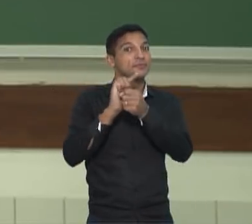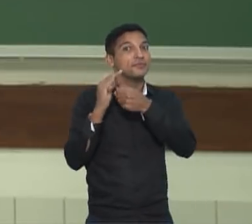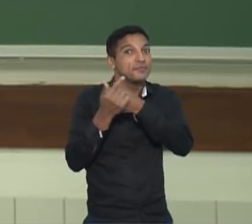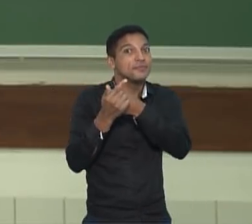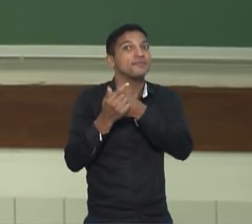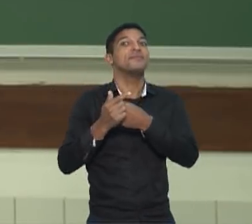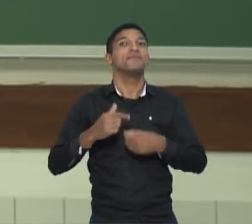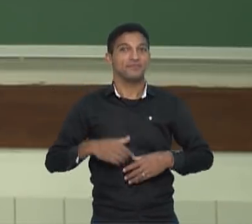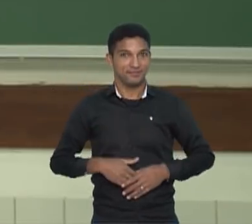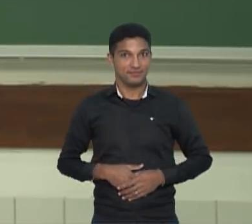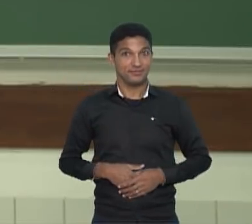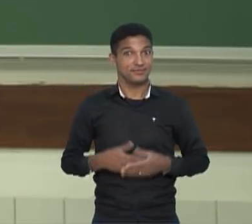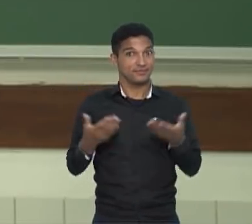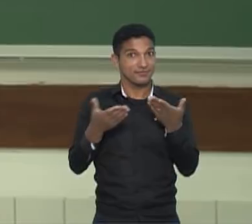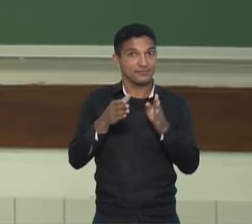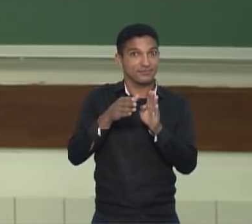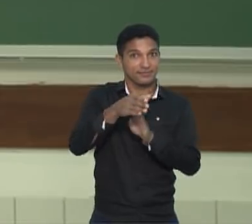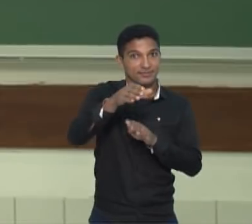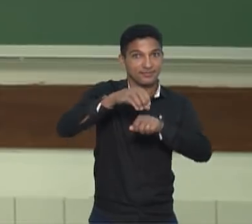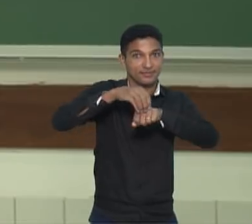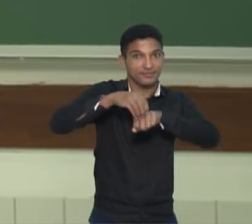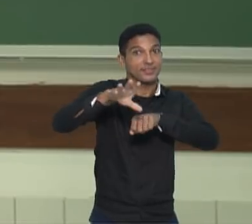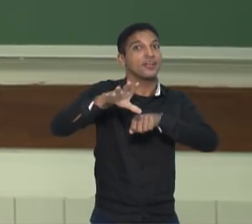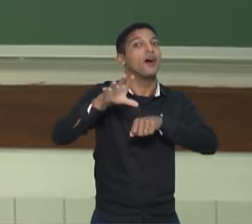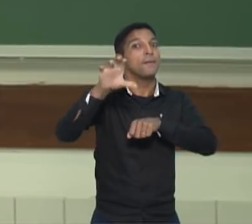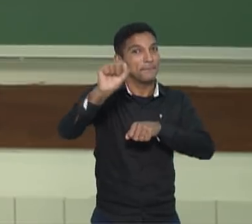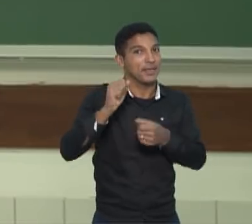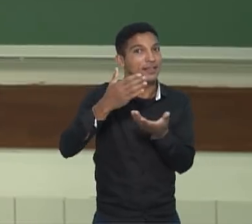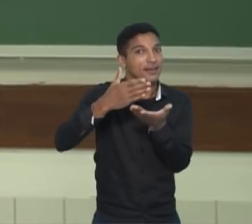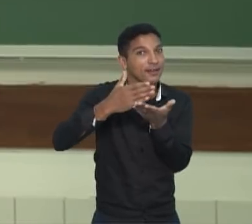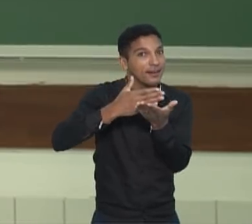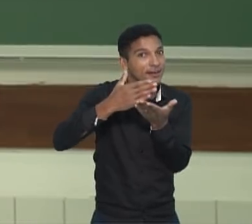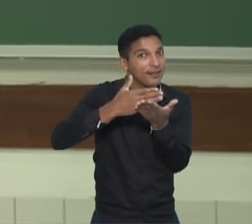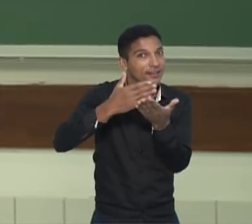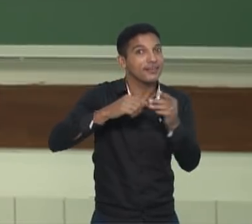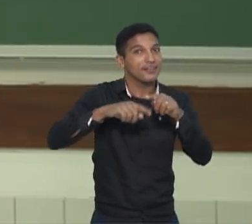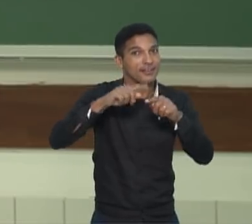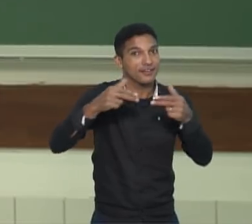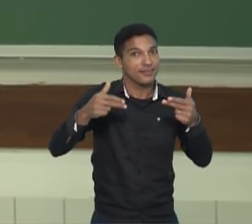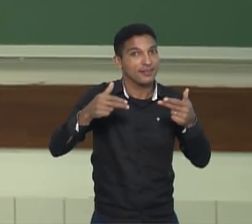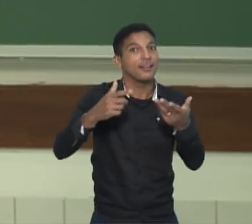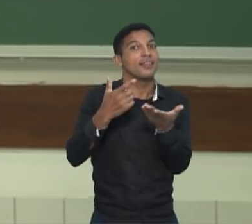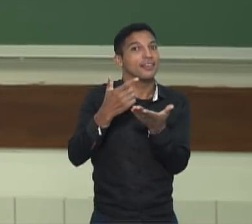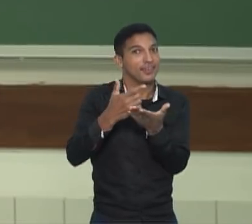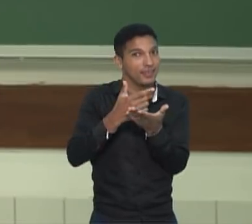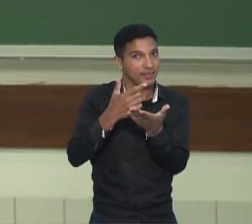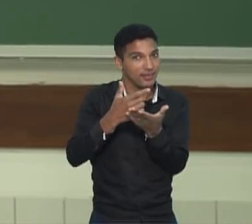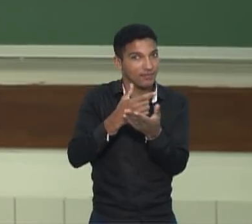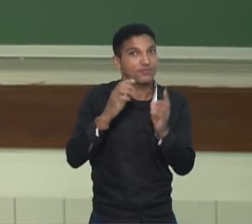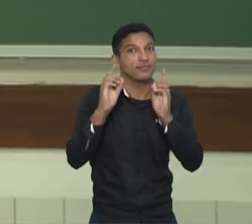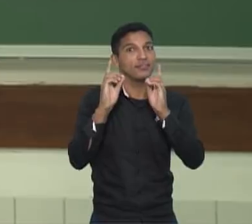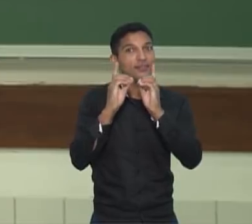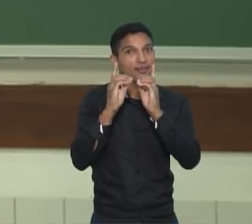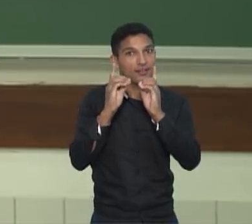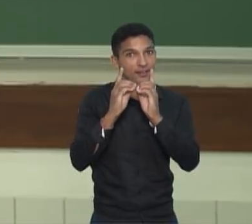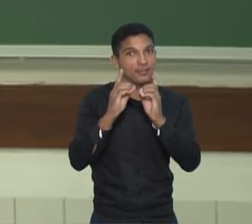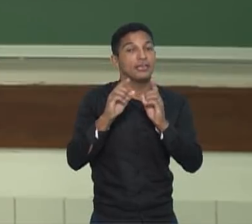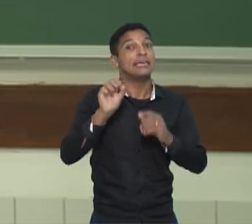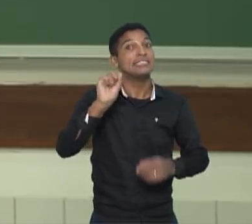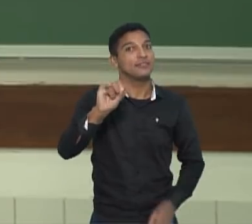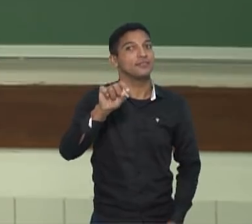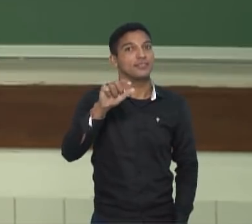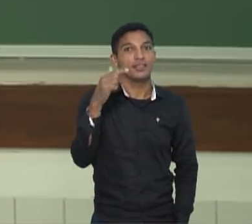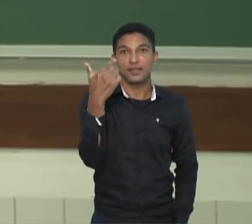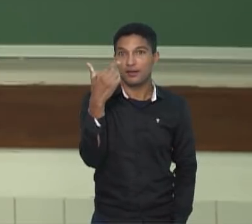primeiro orientar vocês a pegar seu material, o livro didático. Quem está sem, fica tranquilo, não